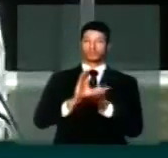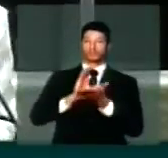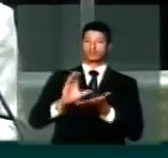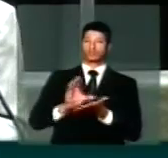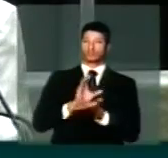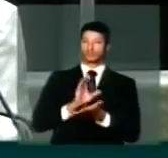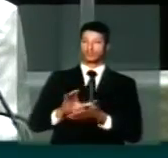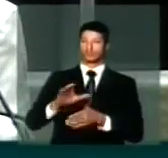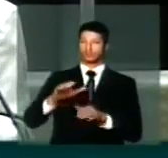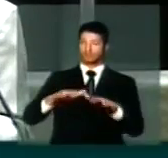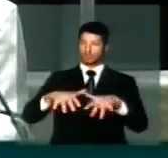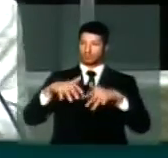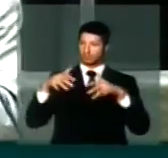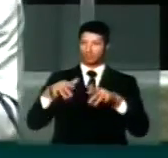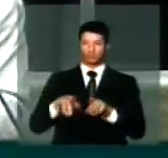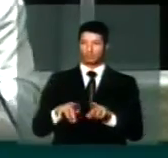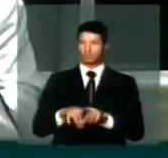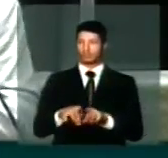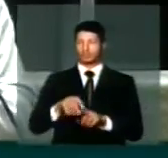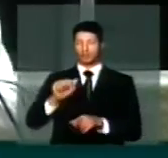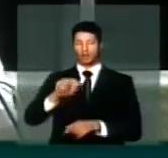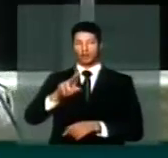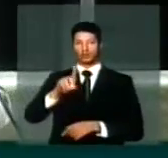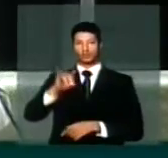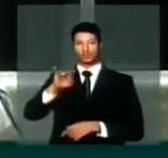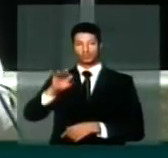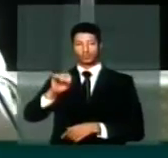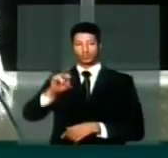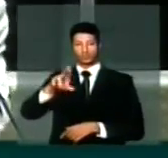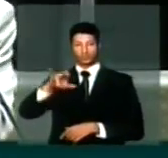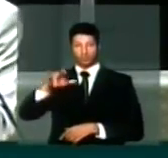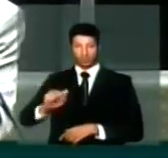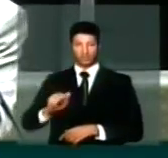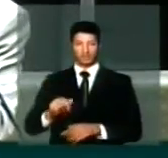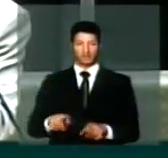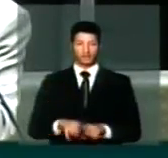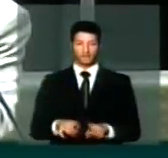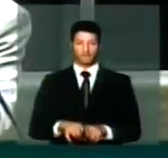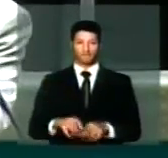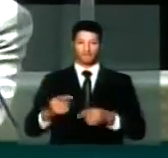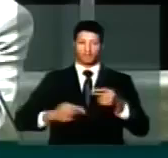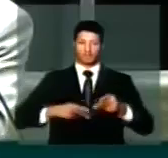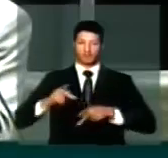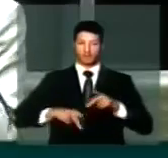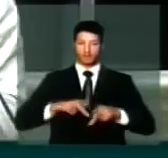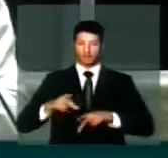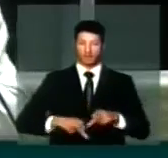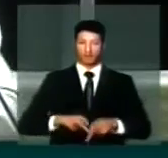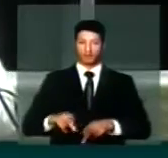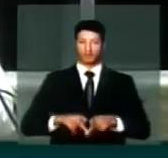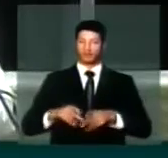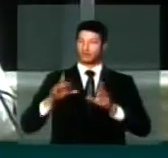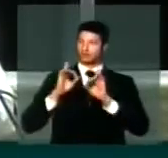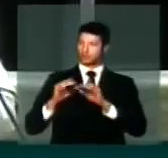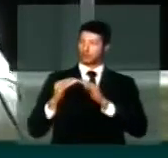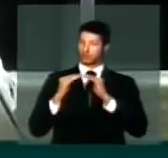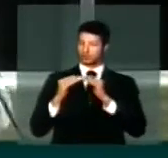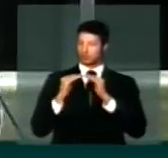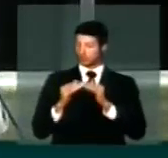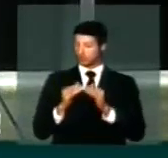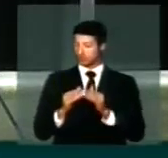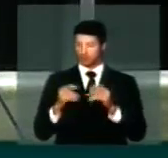Constituição da auditoria da dívida. Nós podemos avançar, e a iniciativa popular de lei da mídia